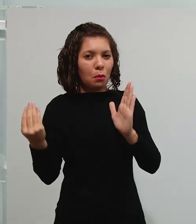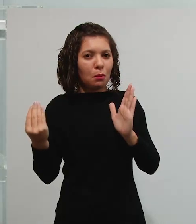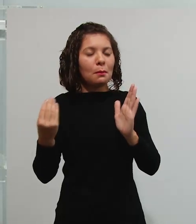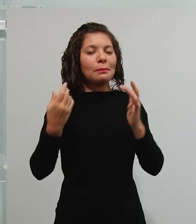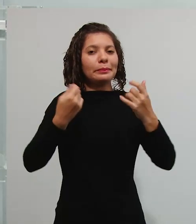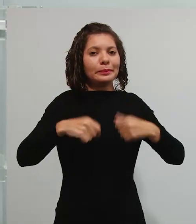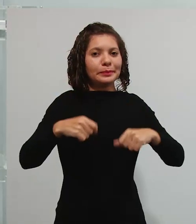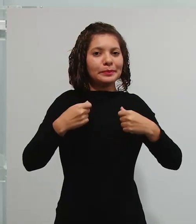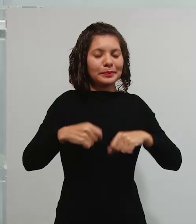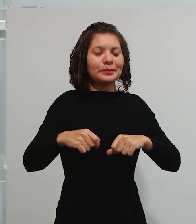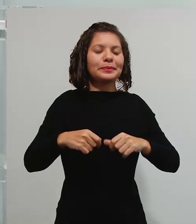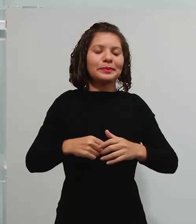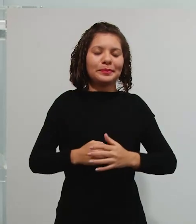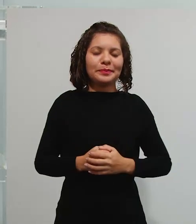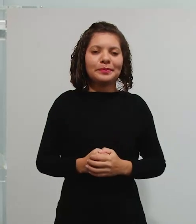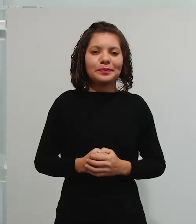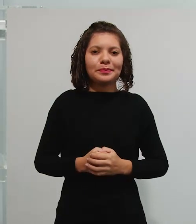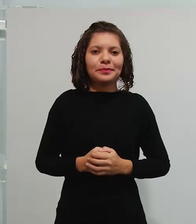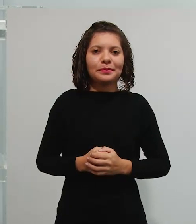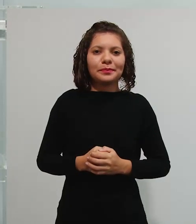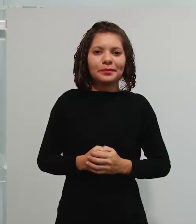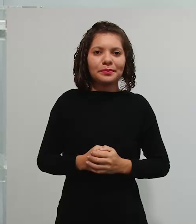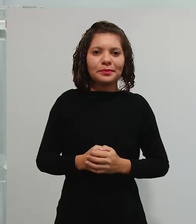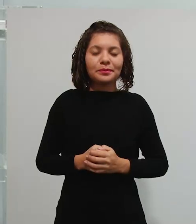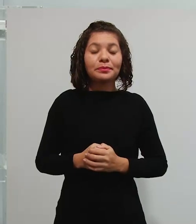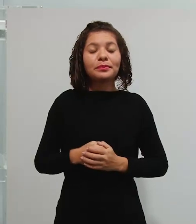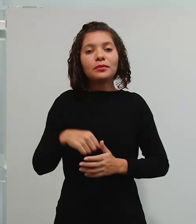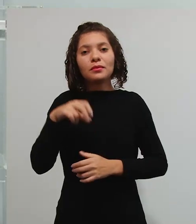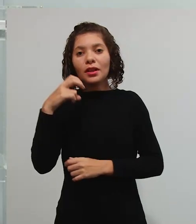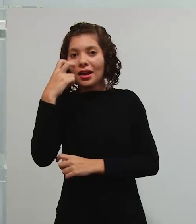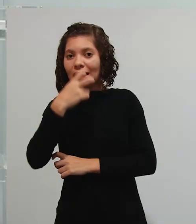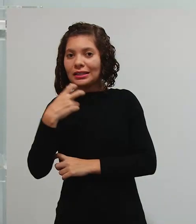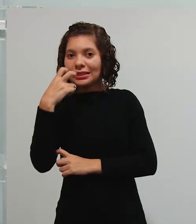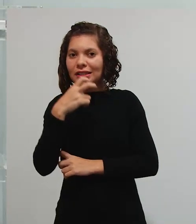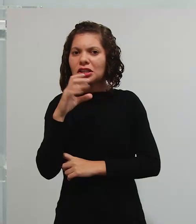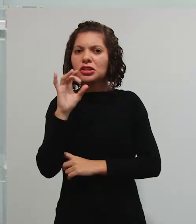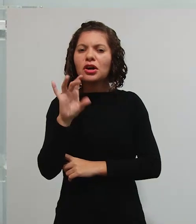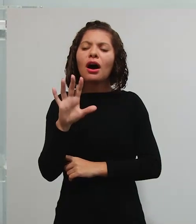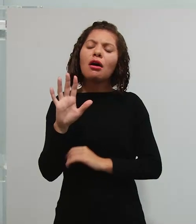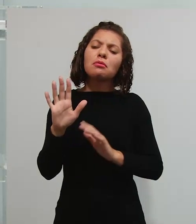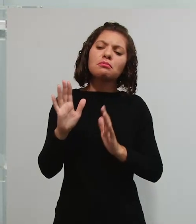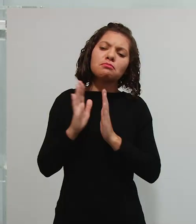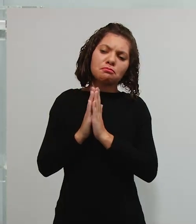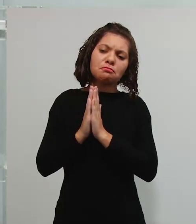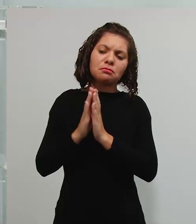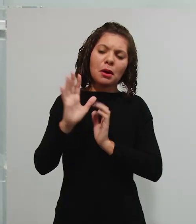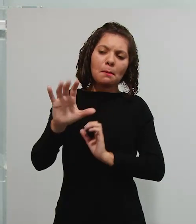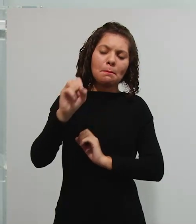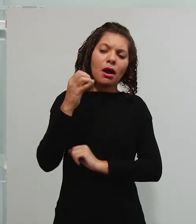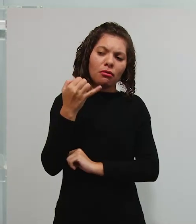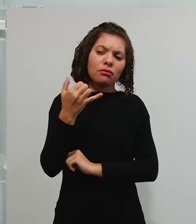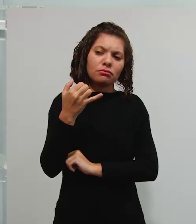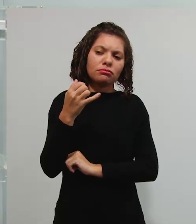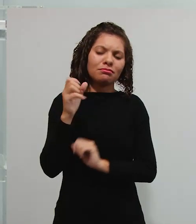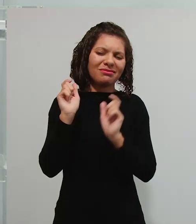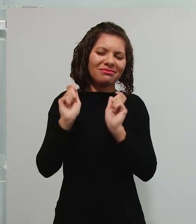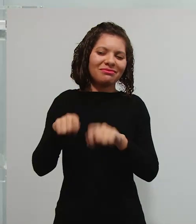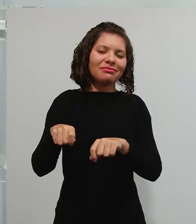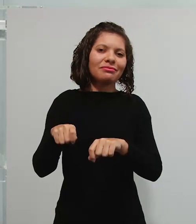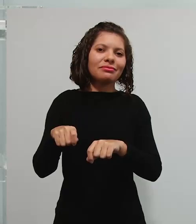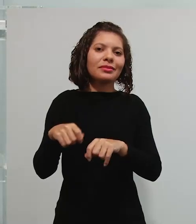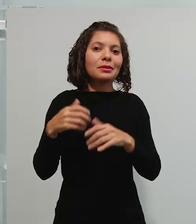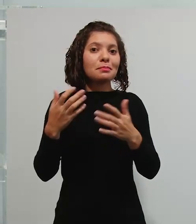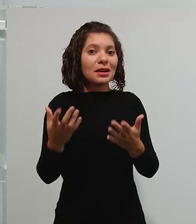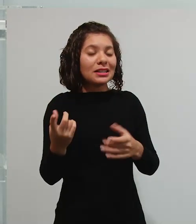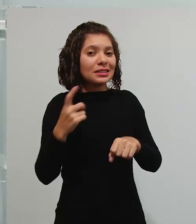estava presente no momento em que este enunciado foi feito. Então, enquanto que na linguagem oral basta dizer, por favor, pega esta caneta para mim,